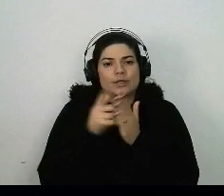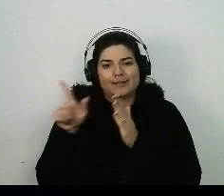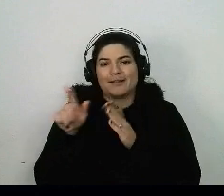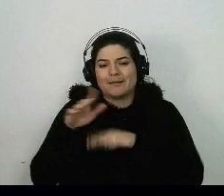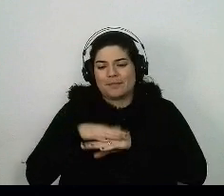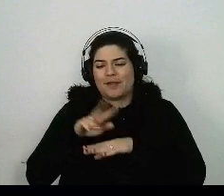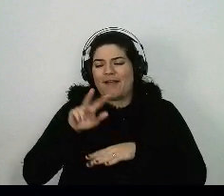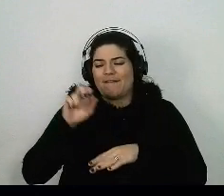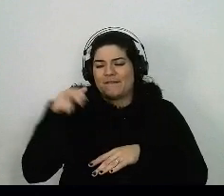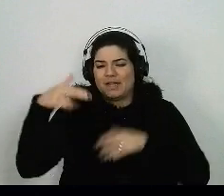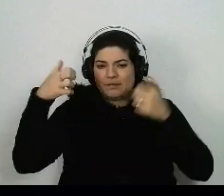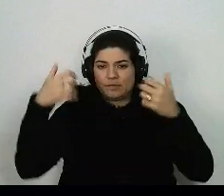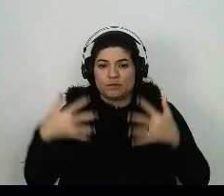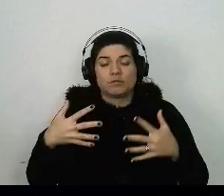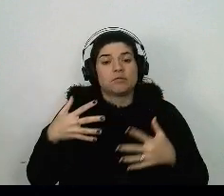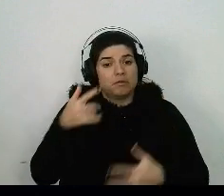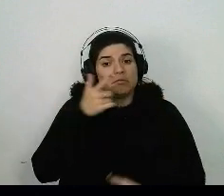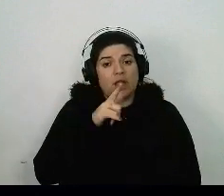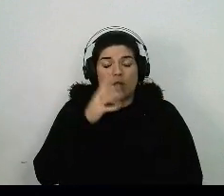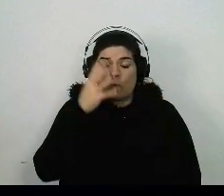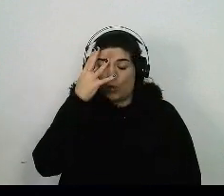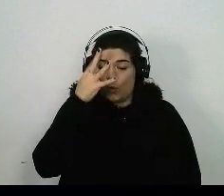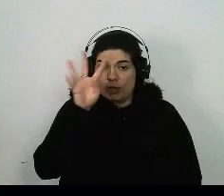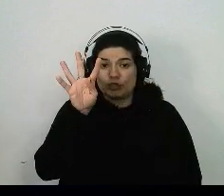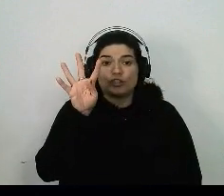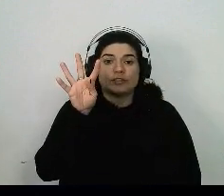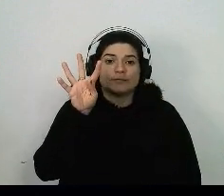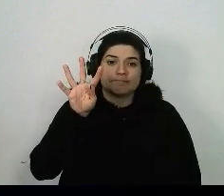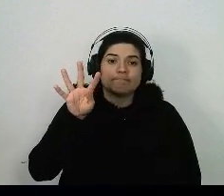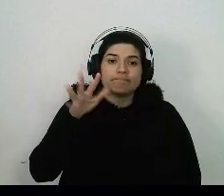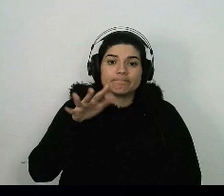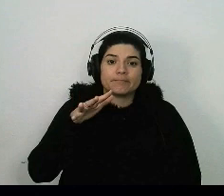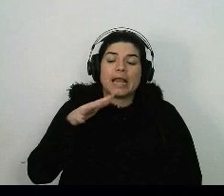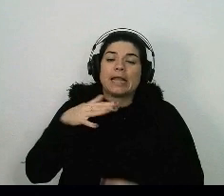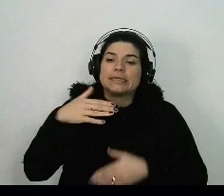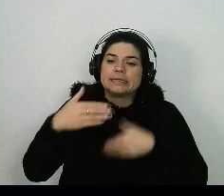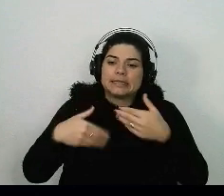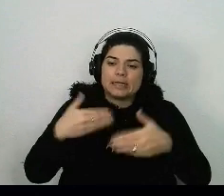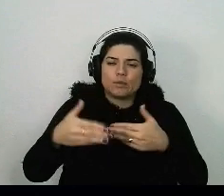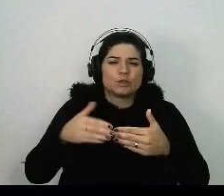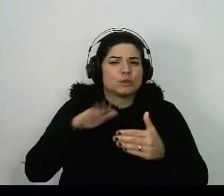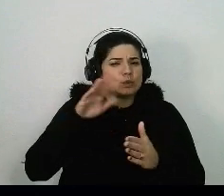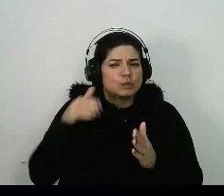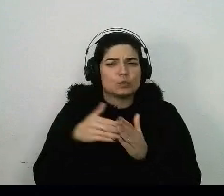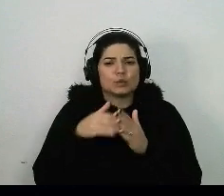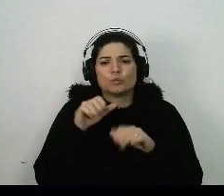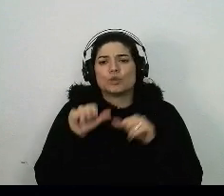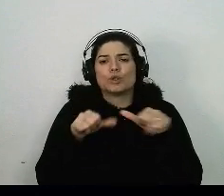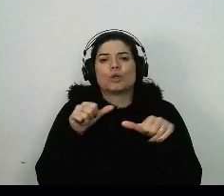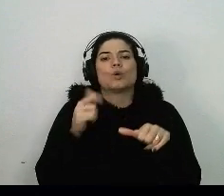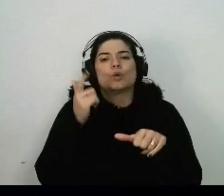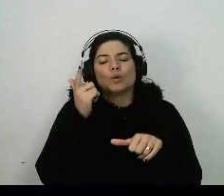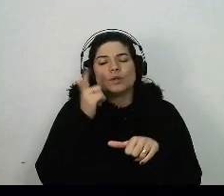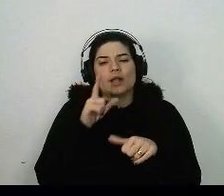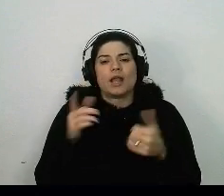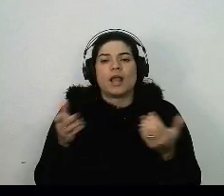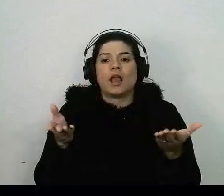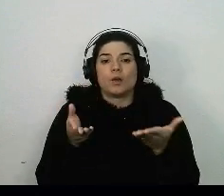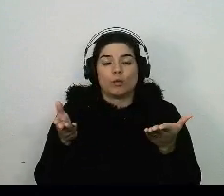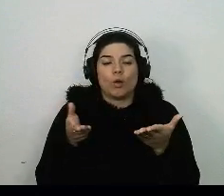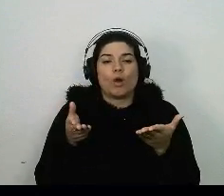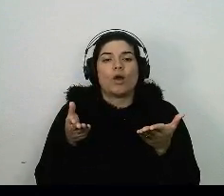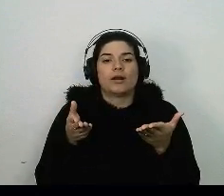uns 4 dias. E depois de tudo, dessa mudança, a gente conseguiu fazer a